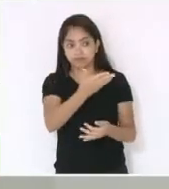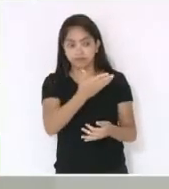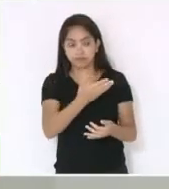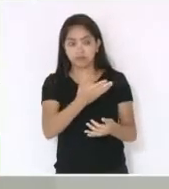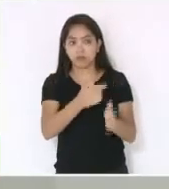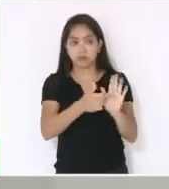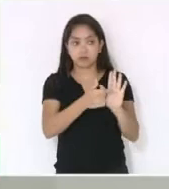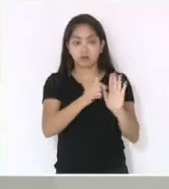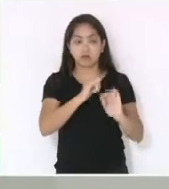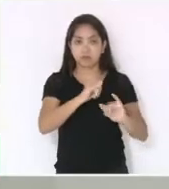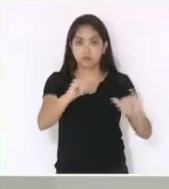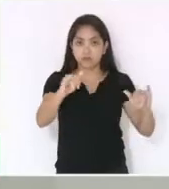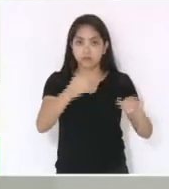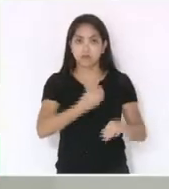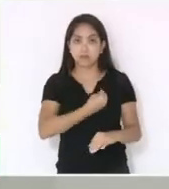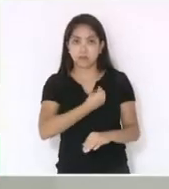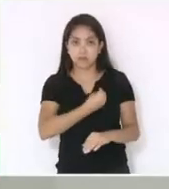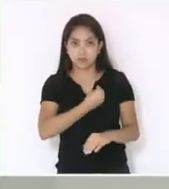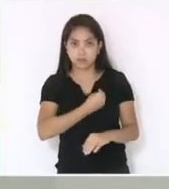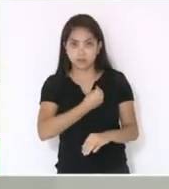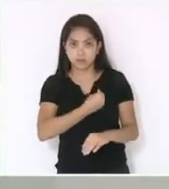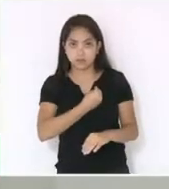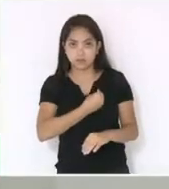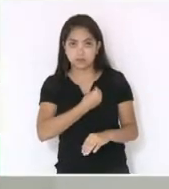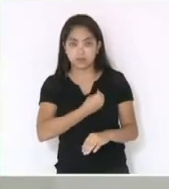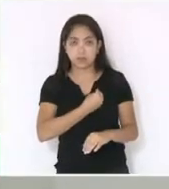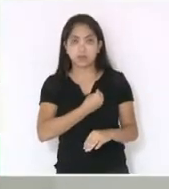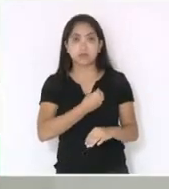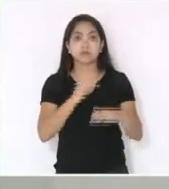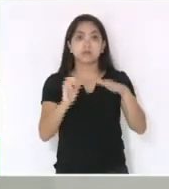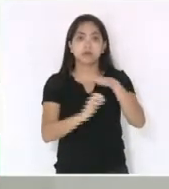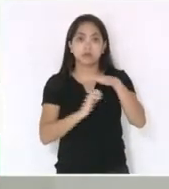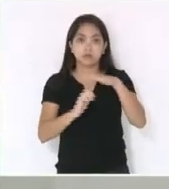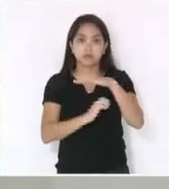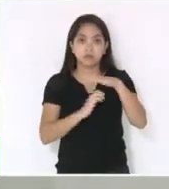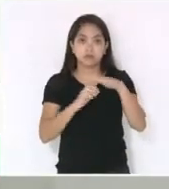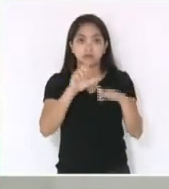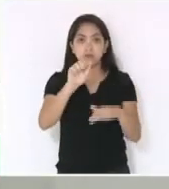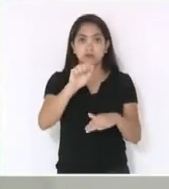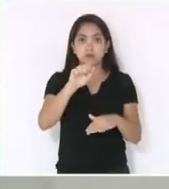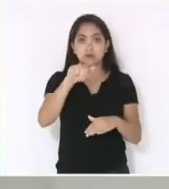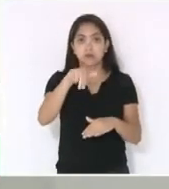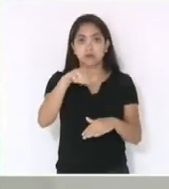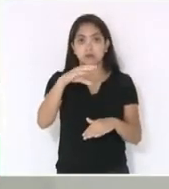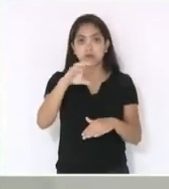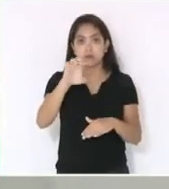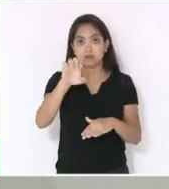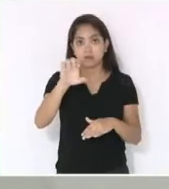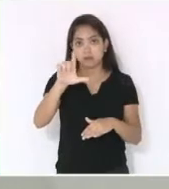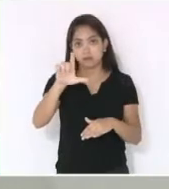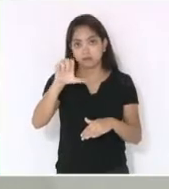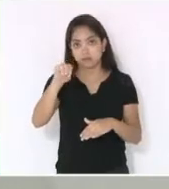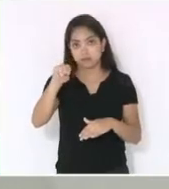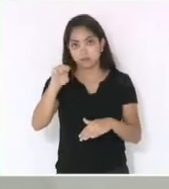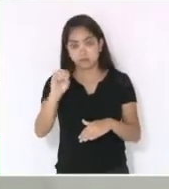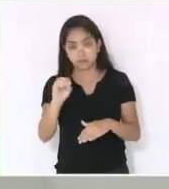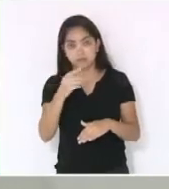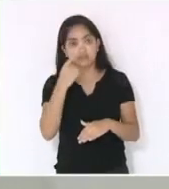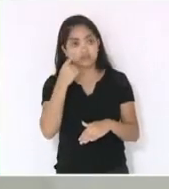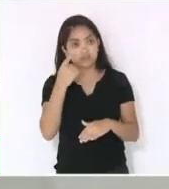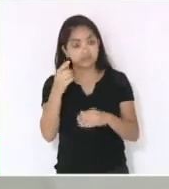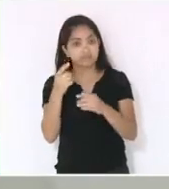da Associação Empresarial de Jaraguá do Sul, o empresário Anselmo Ramos, que está nos acompanhando aqui em plenário, e